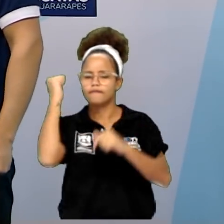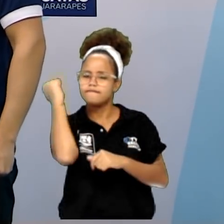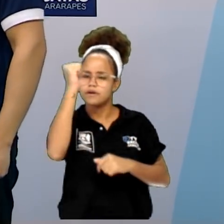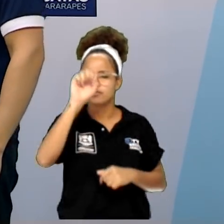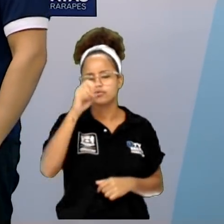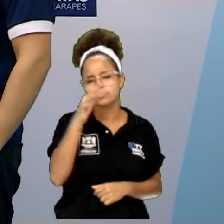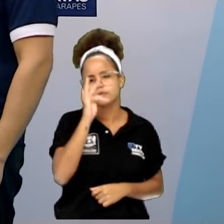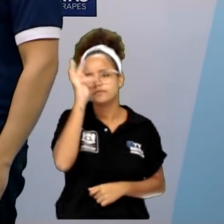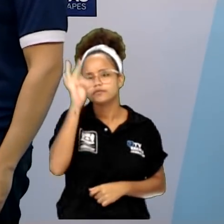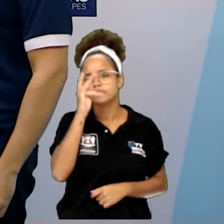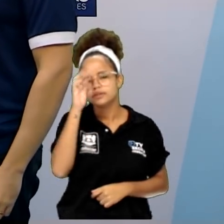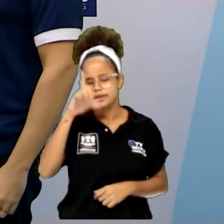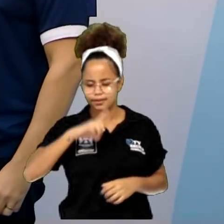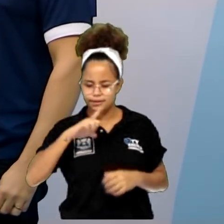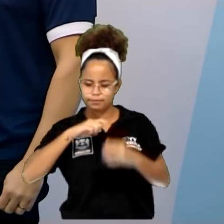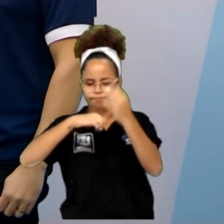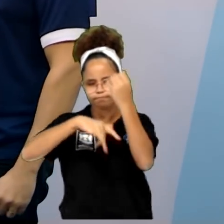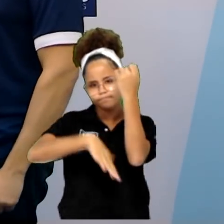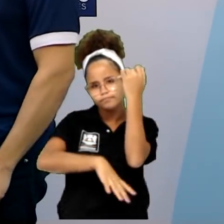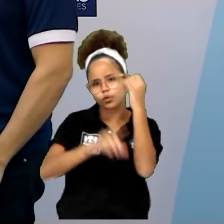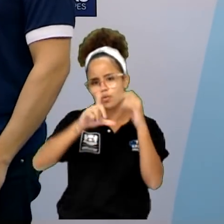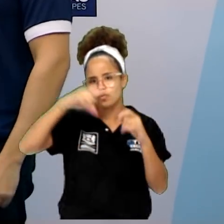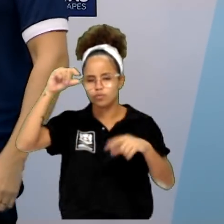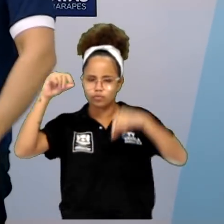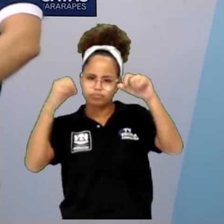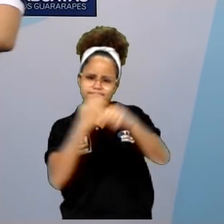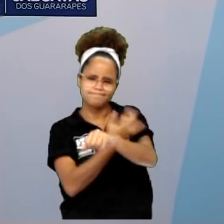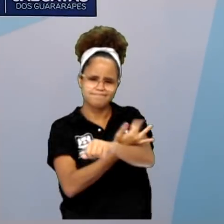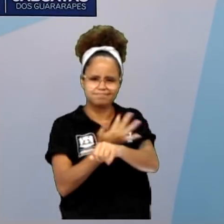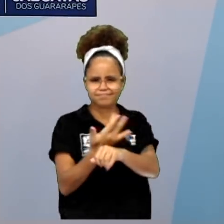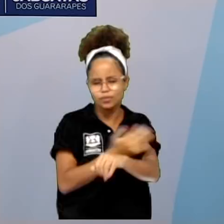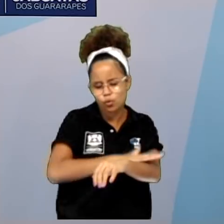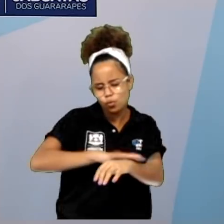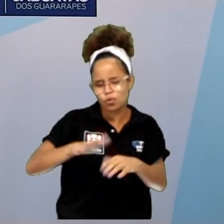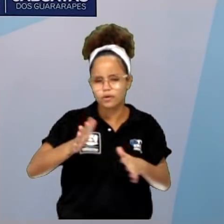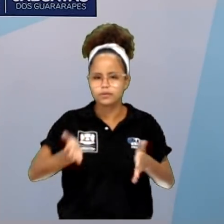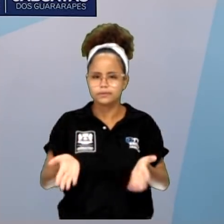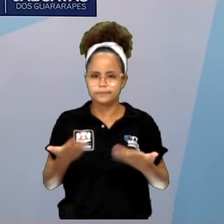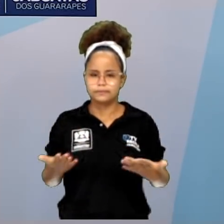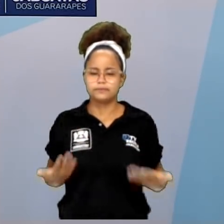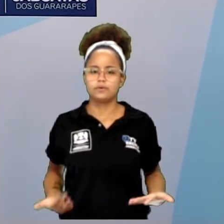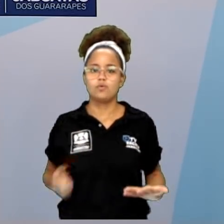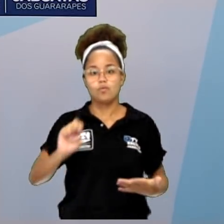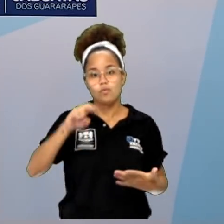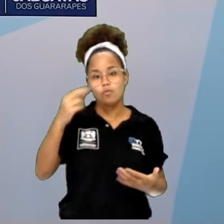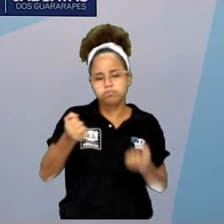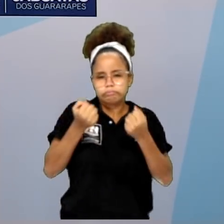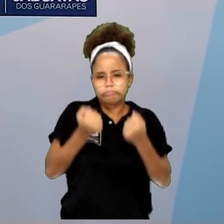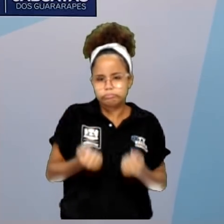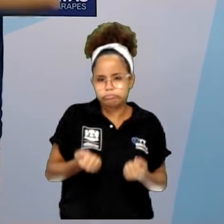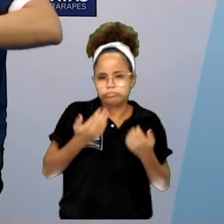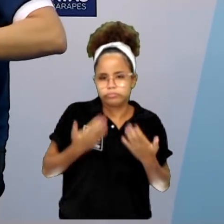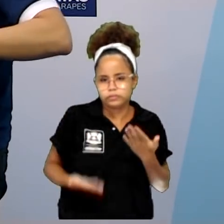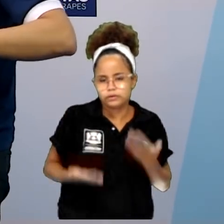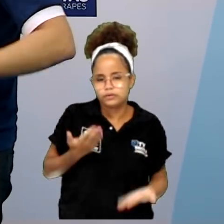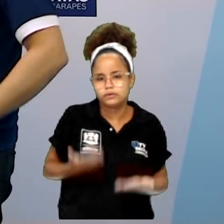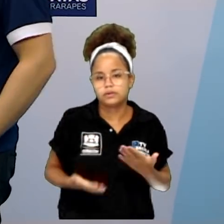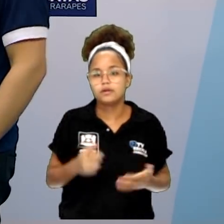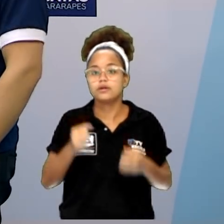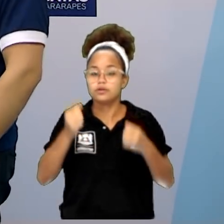flores. Elas têm raízes, pétalas, espinhos. São lisas, ásperas, leves ou densas. Tudo isso se fala sobre as palavras,